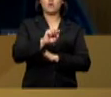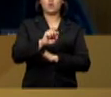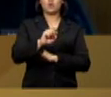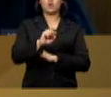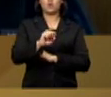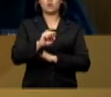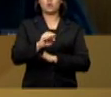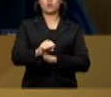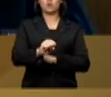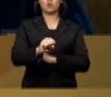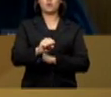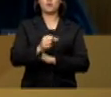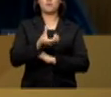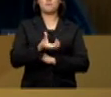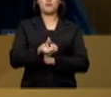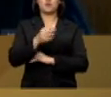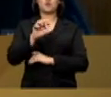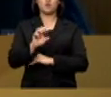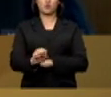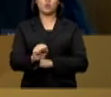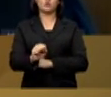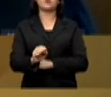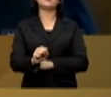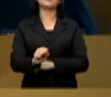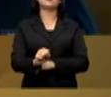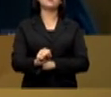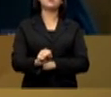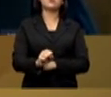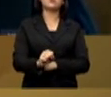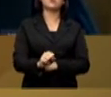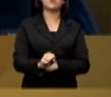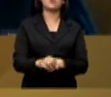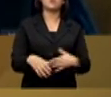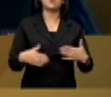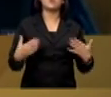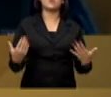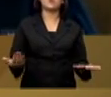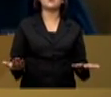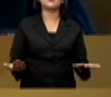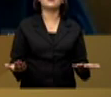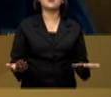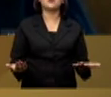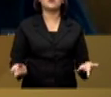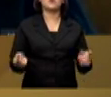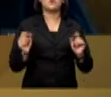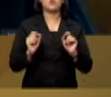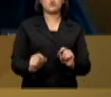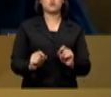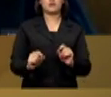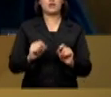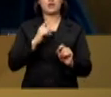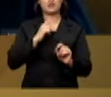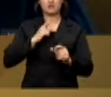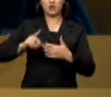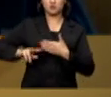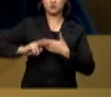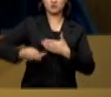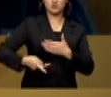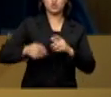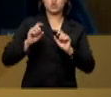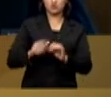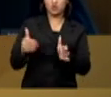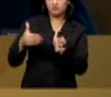9.868, entendo por bem conferir efeitos prospectivos à declaração de